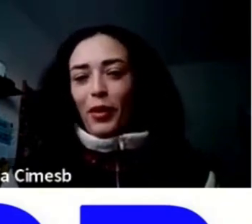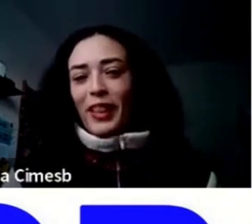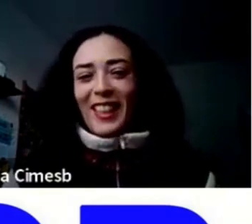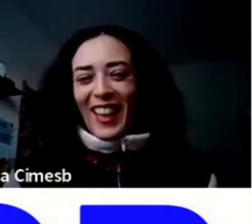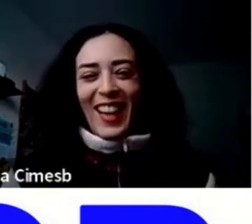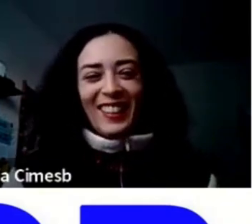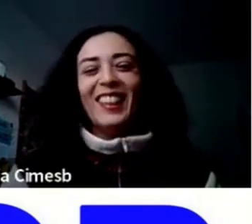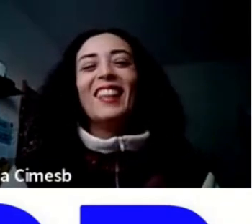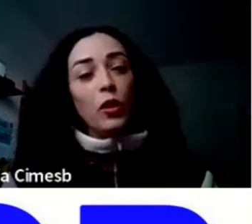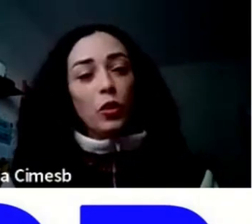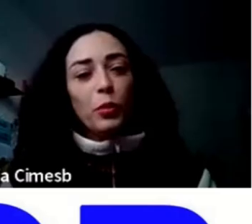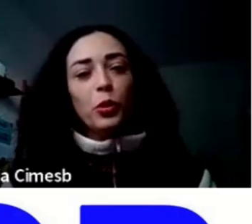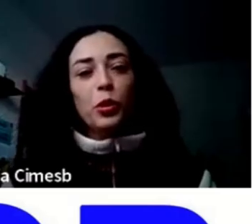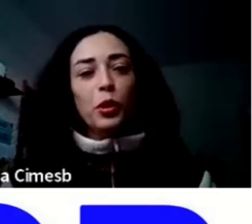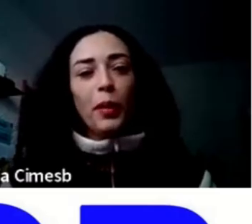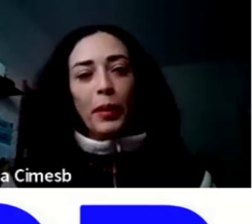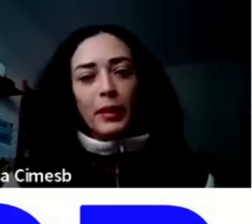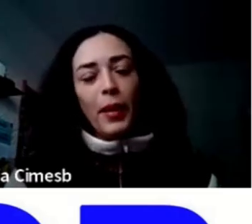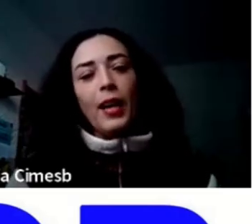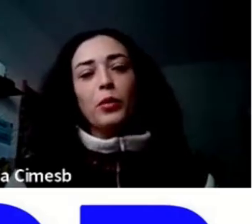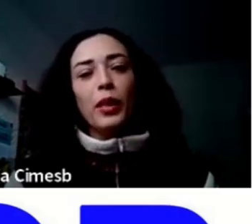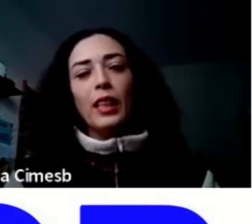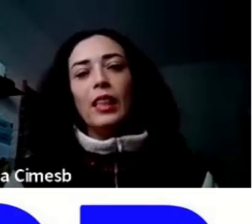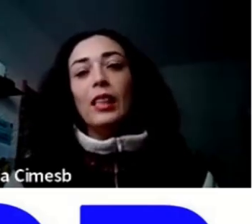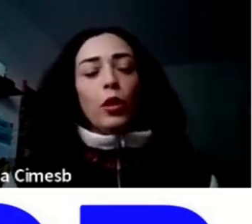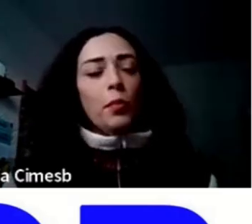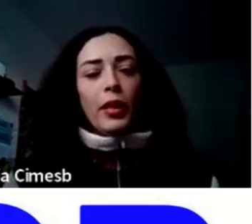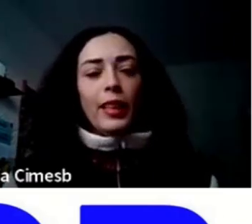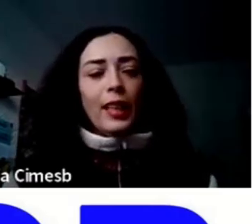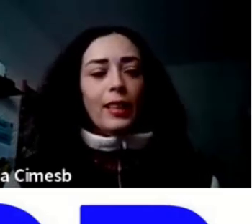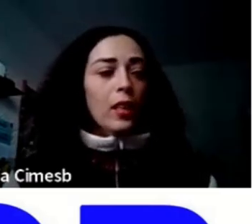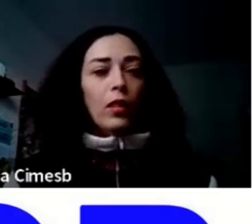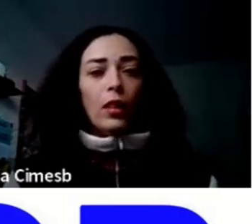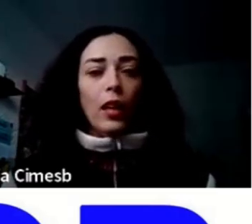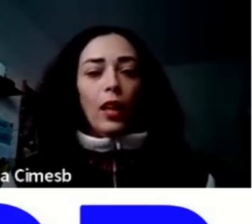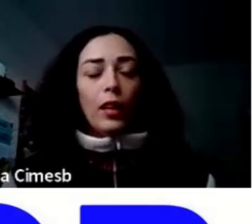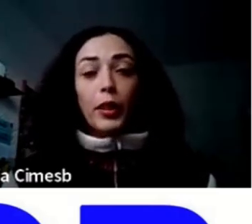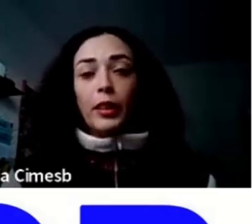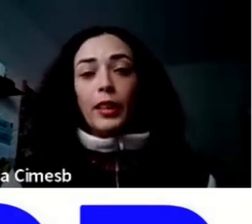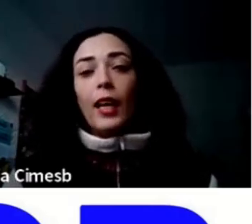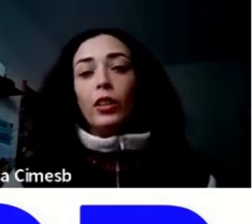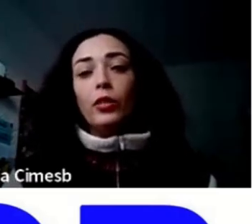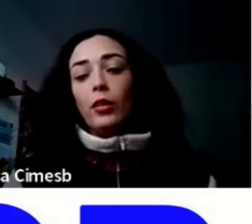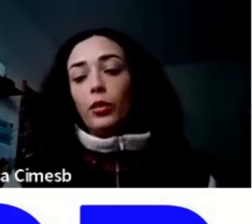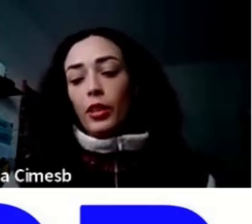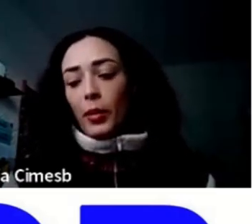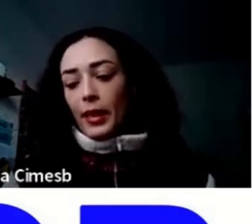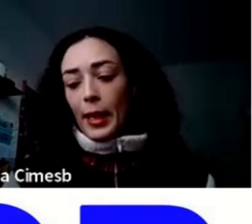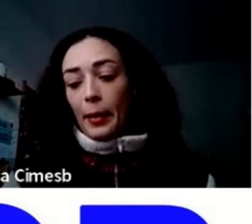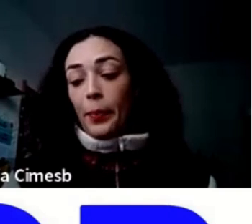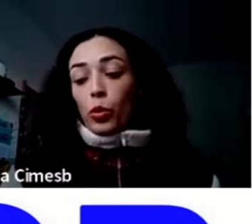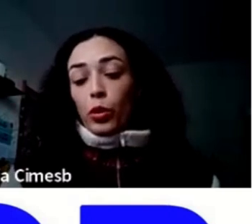de uma forma delicada, não chamo o Júlio para participar, eu estou aqui. Isso começou a interação, a curiosidade dos